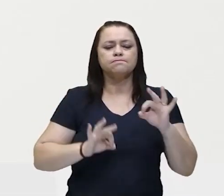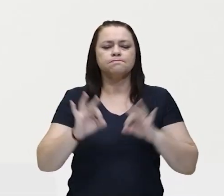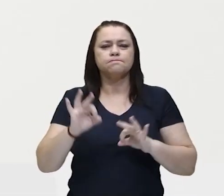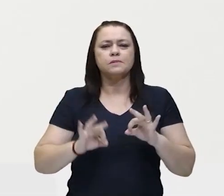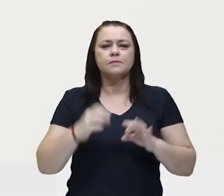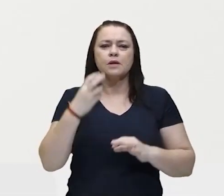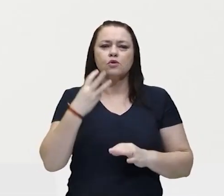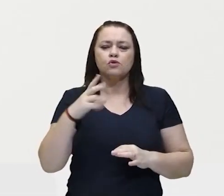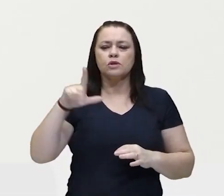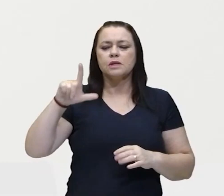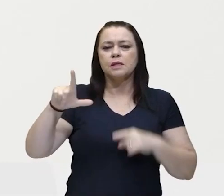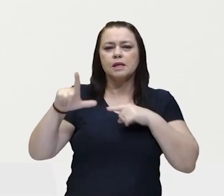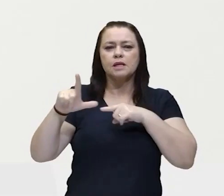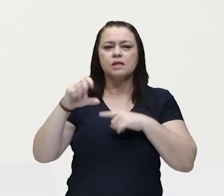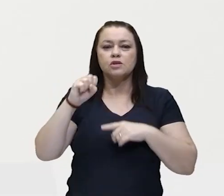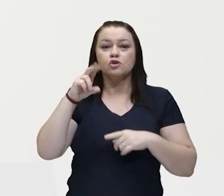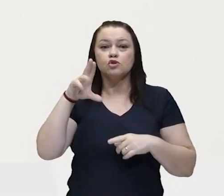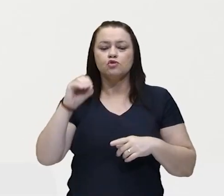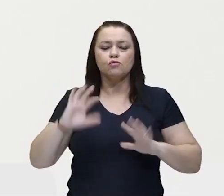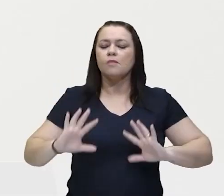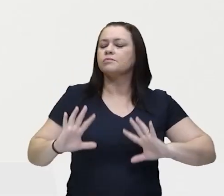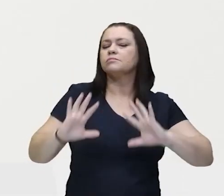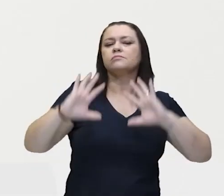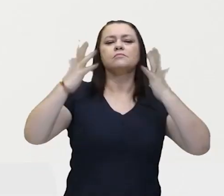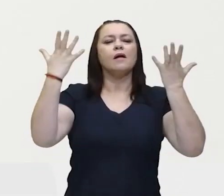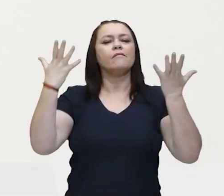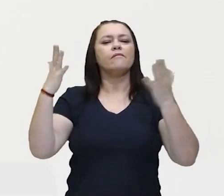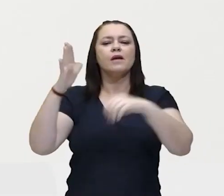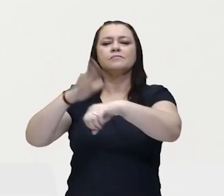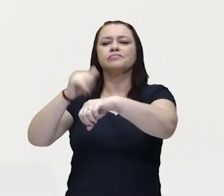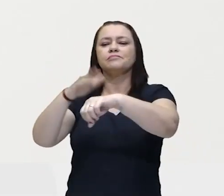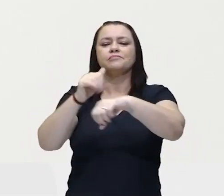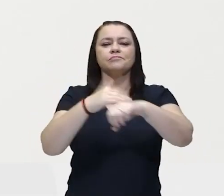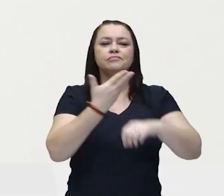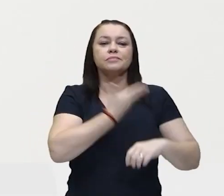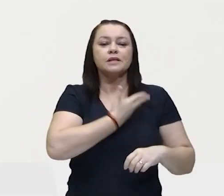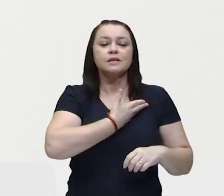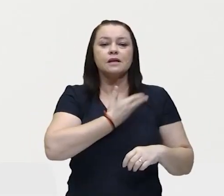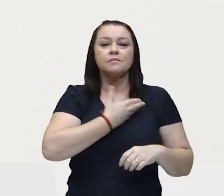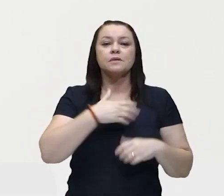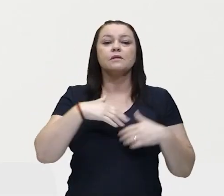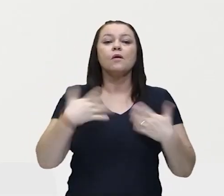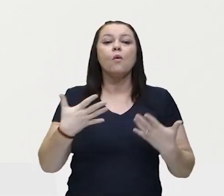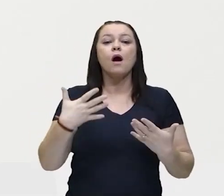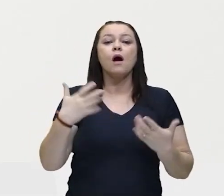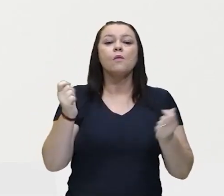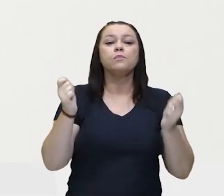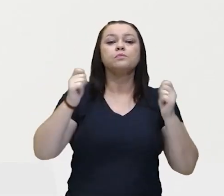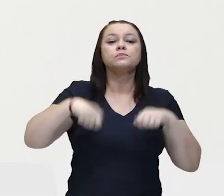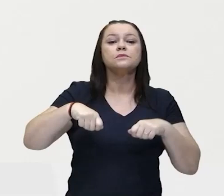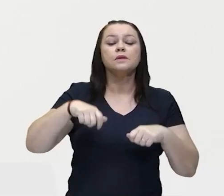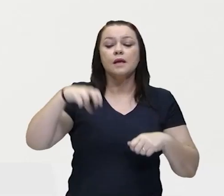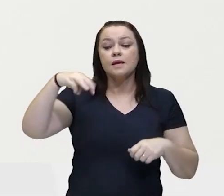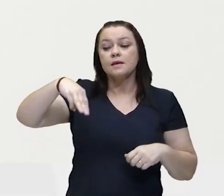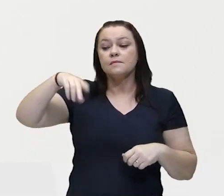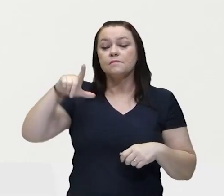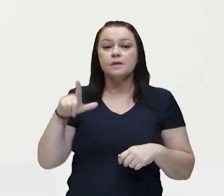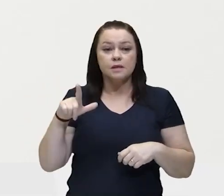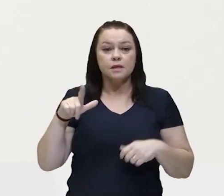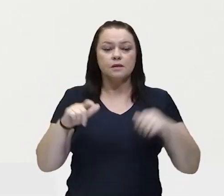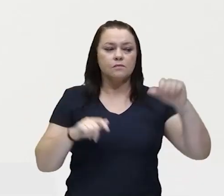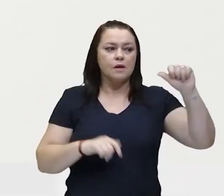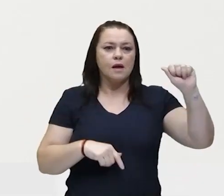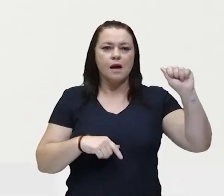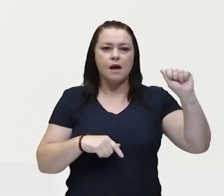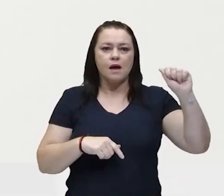uma festinha com suas amigas. Qual é a quantidade desse suco em mililitros? Letra A, 30 mililitros.